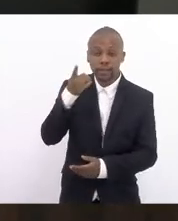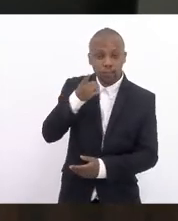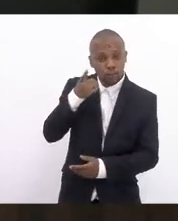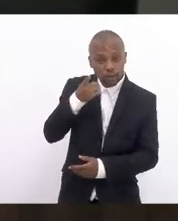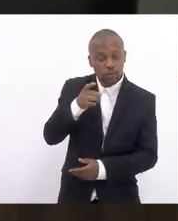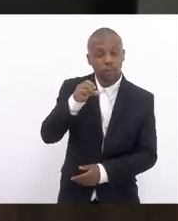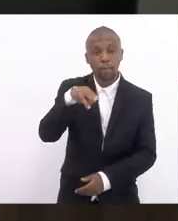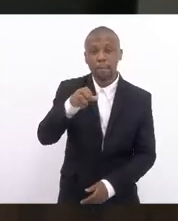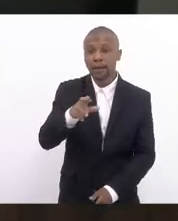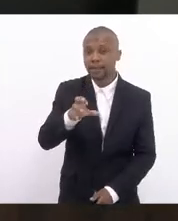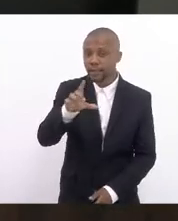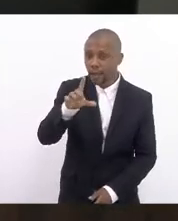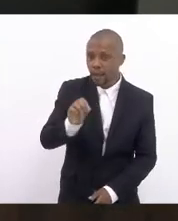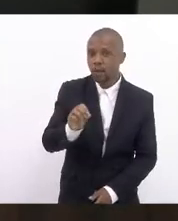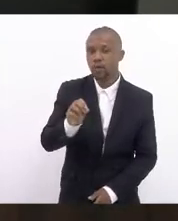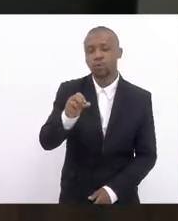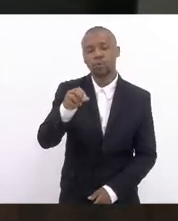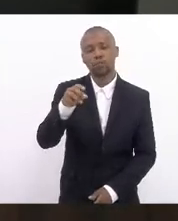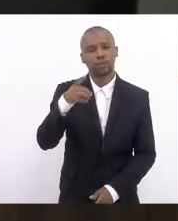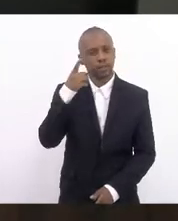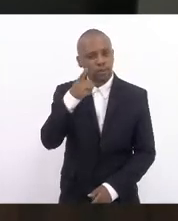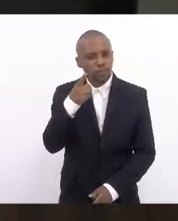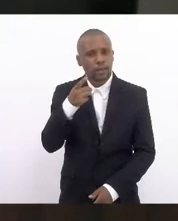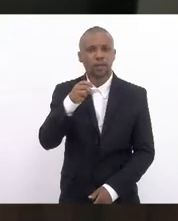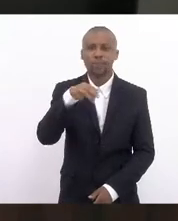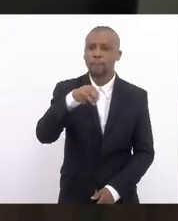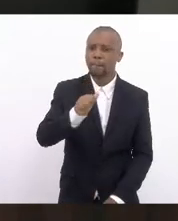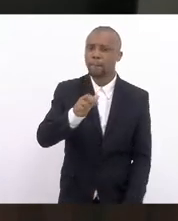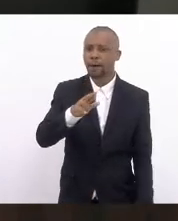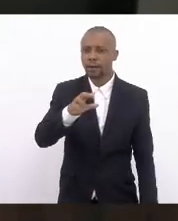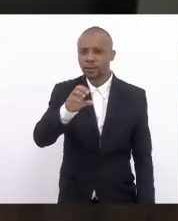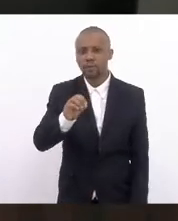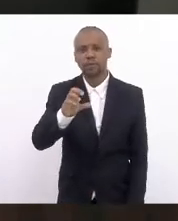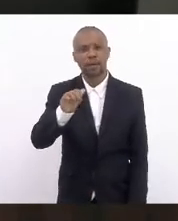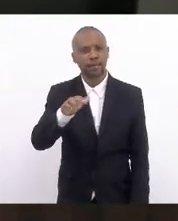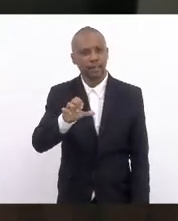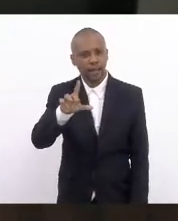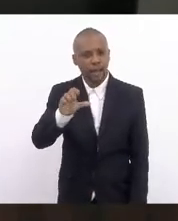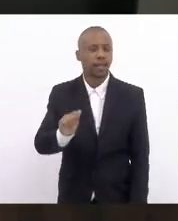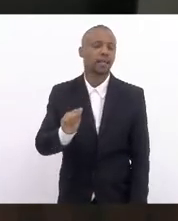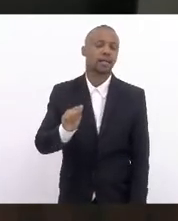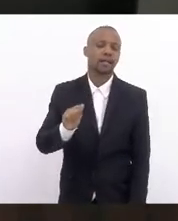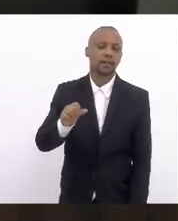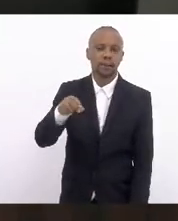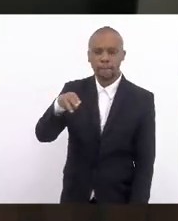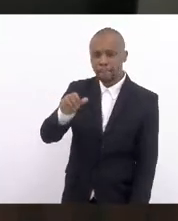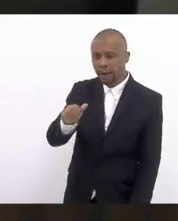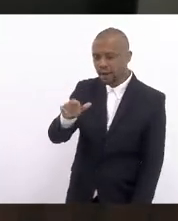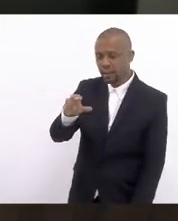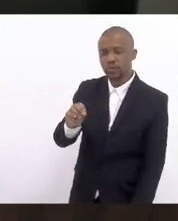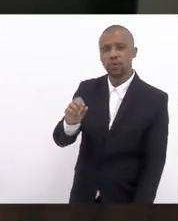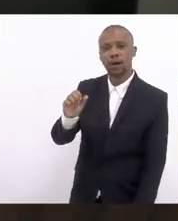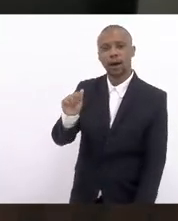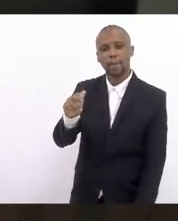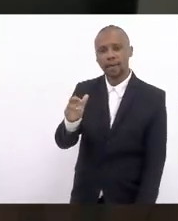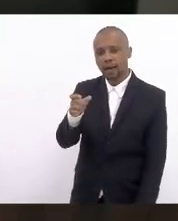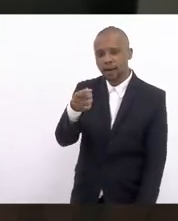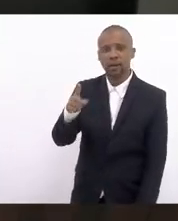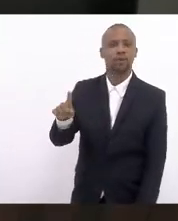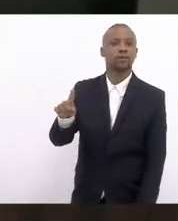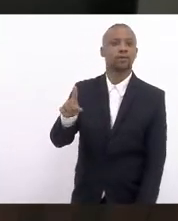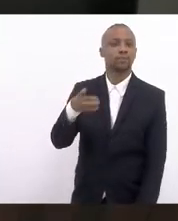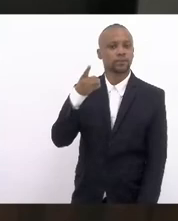Cabeleireiro, deputado Márcio Canela, deputado Márcio Gualberto, deputado Marcos Abraão, deputado Marcos Miller, deputado